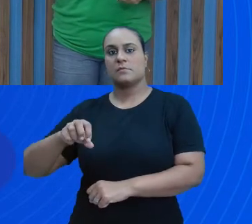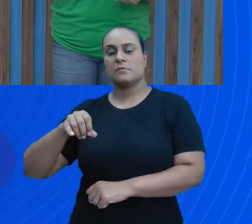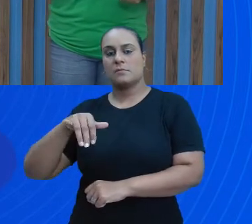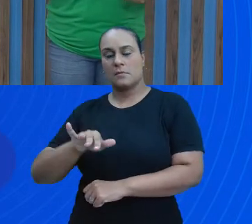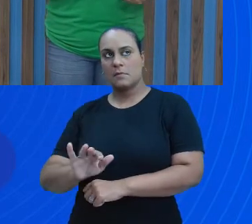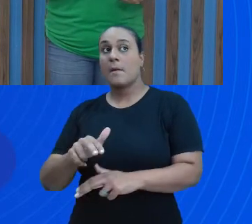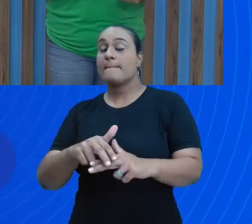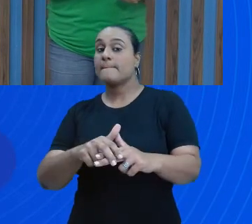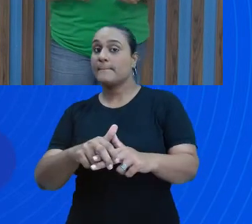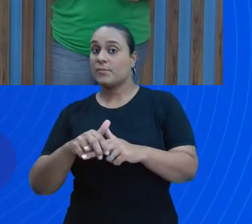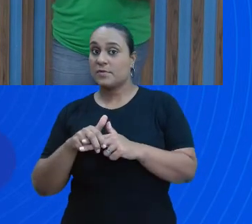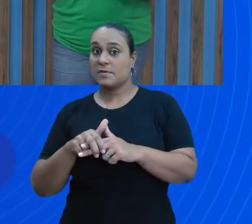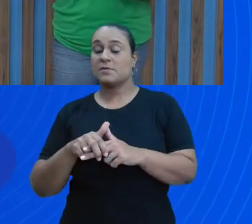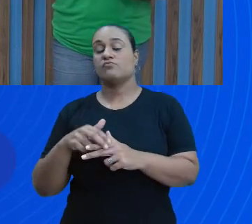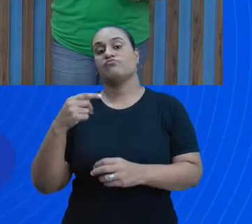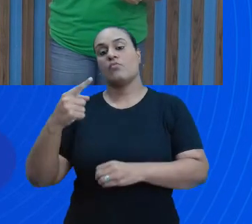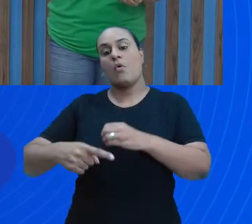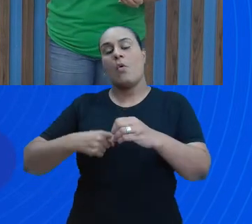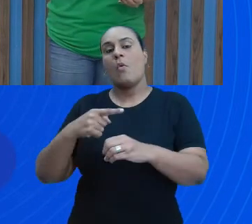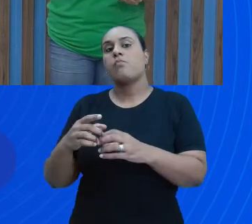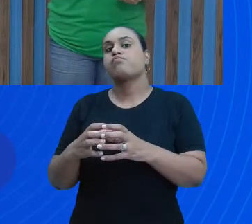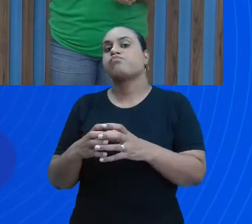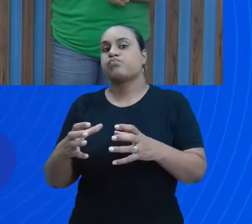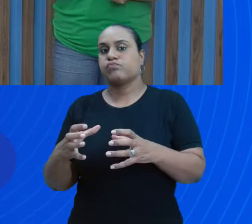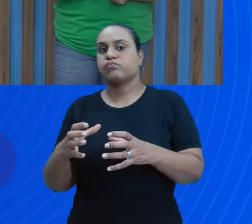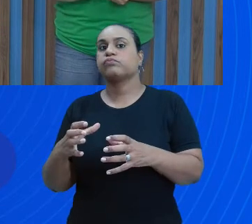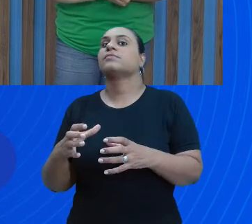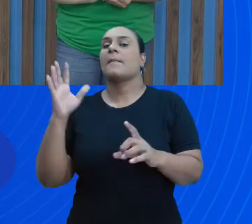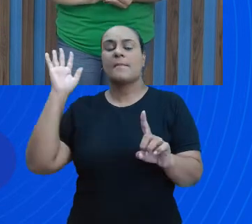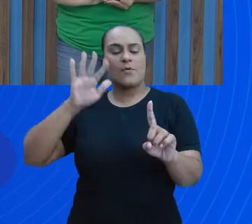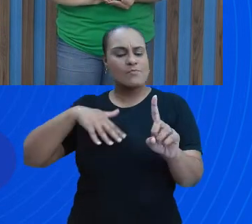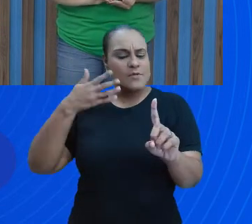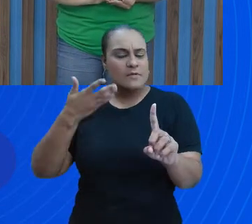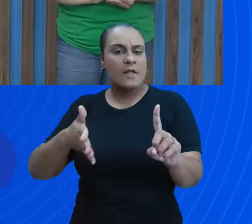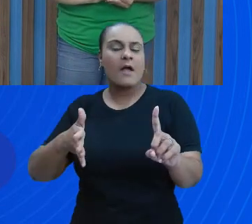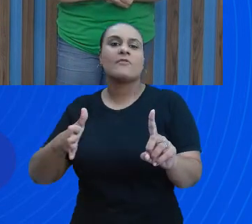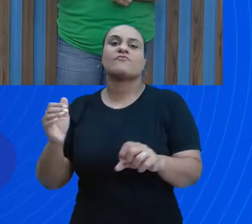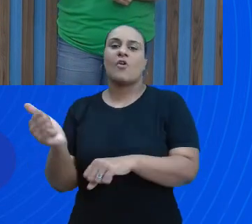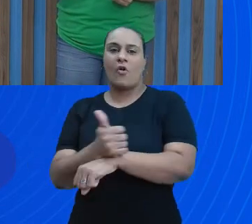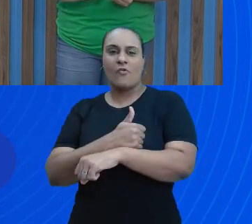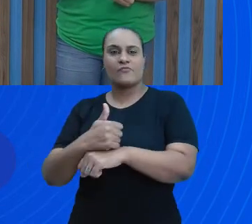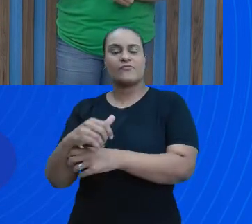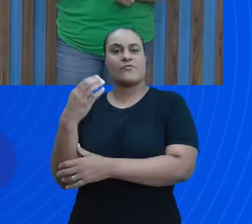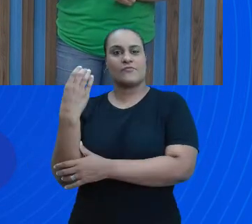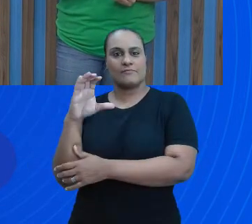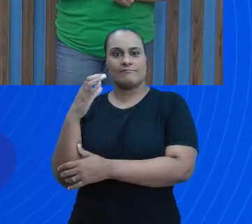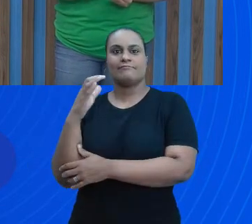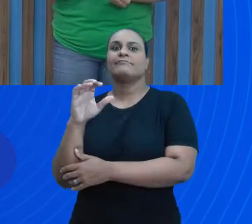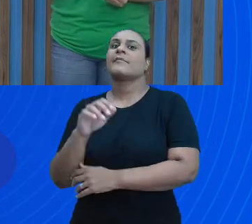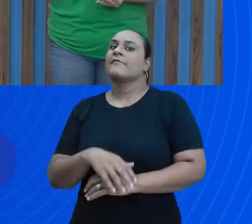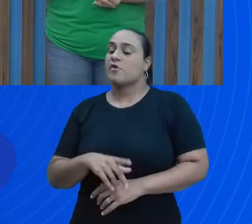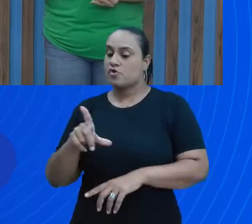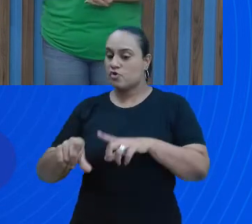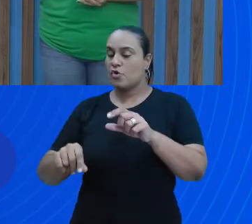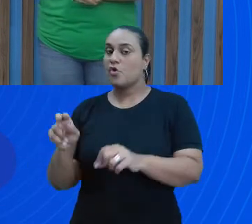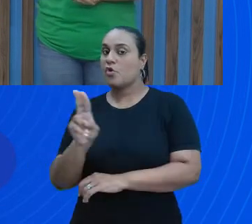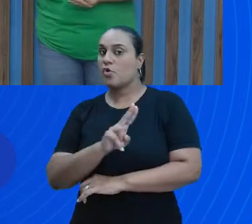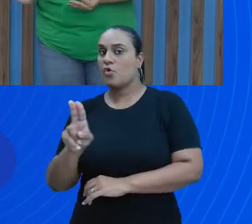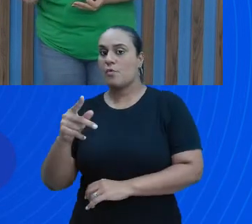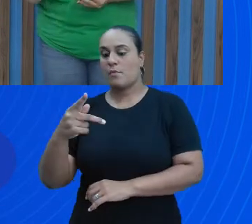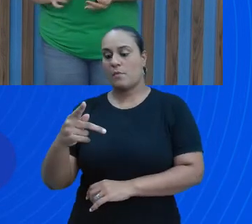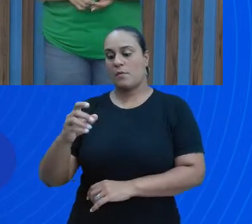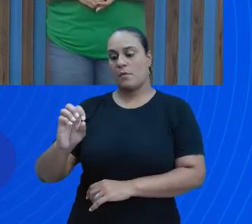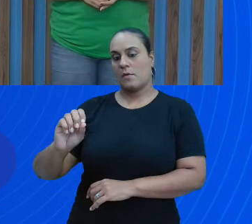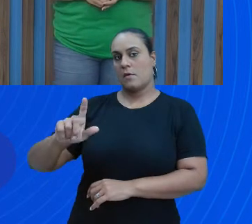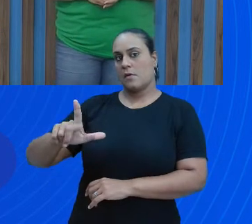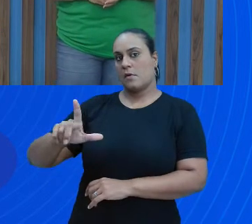esse elemento químico, para homenagear essa cientista polonesa, foi denominado de